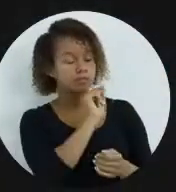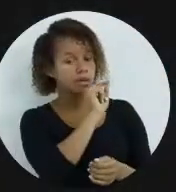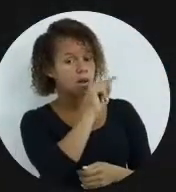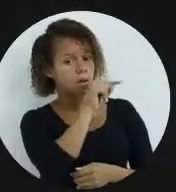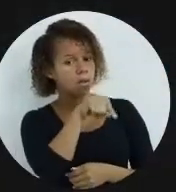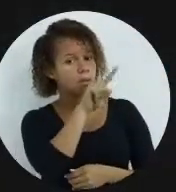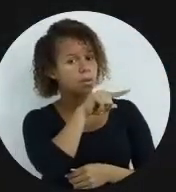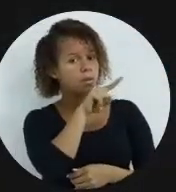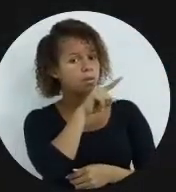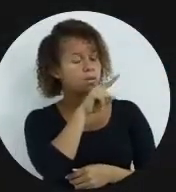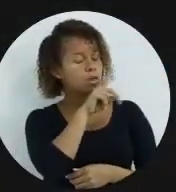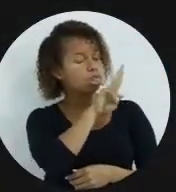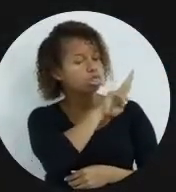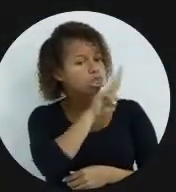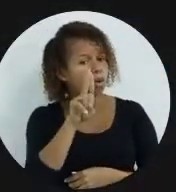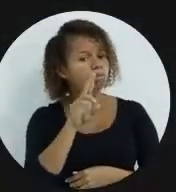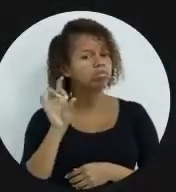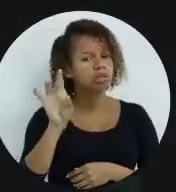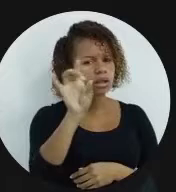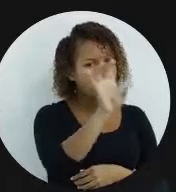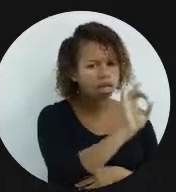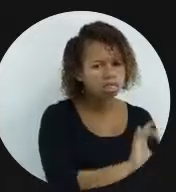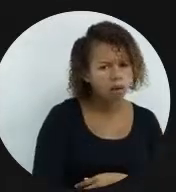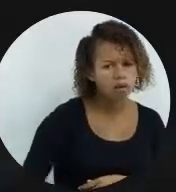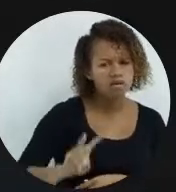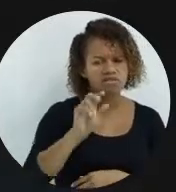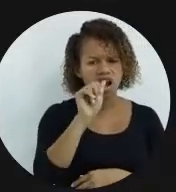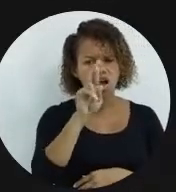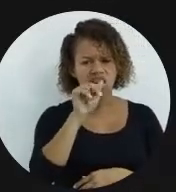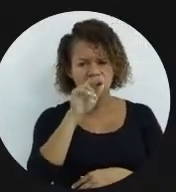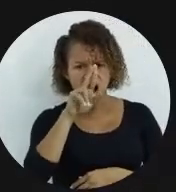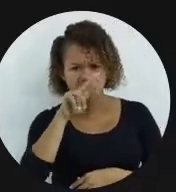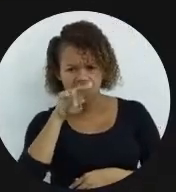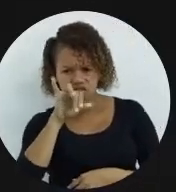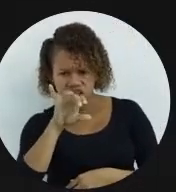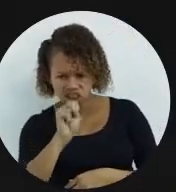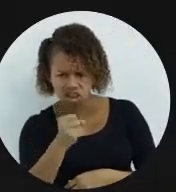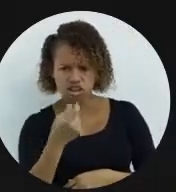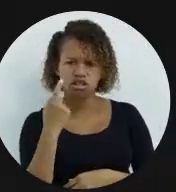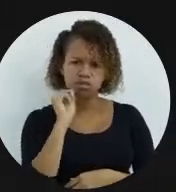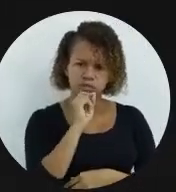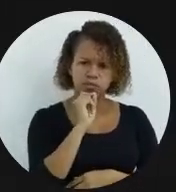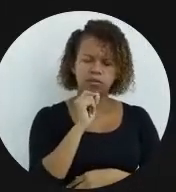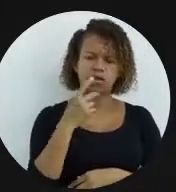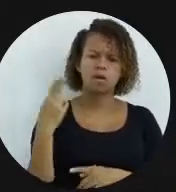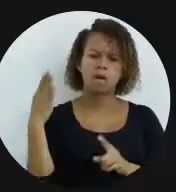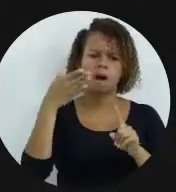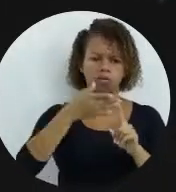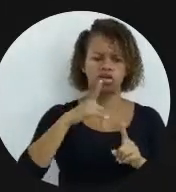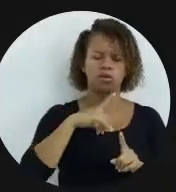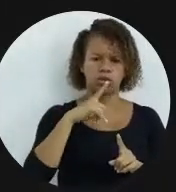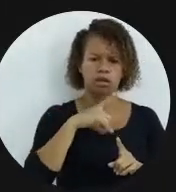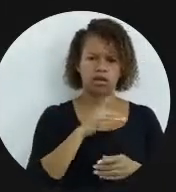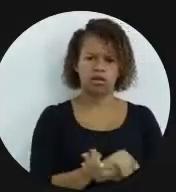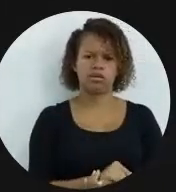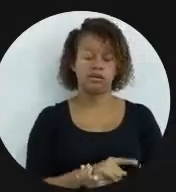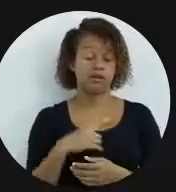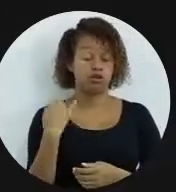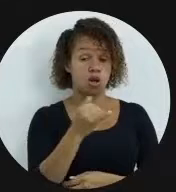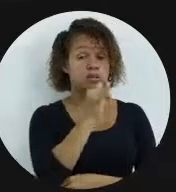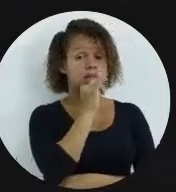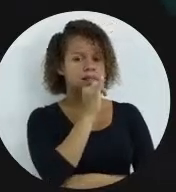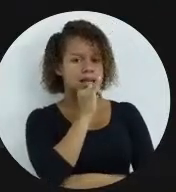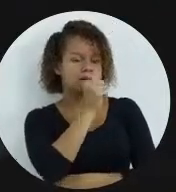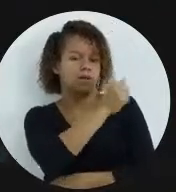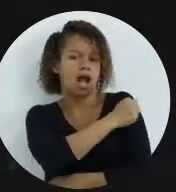o nome de cada uma dessas variáveis que o objeto tem. Então, no nosso